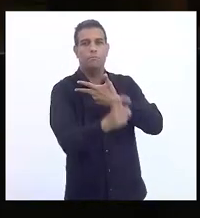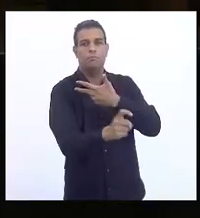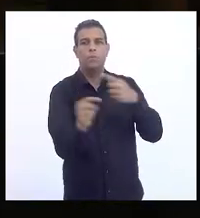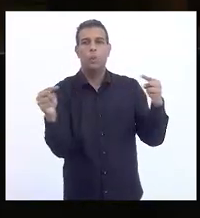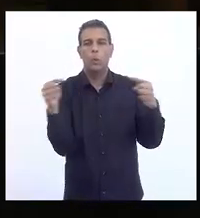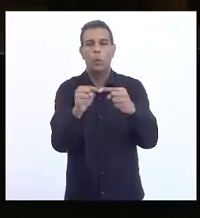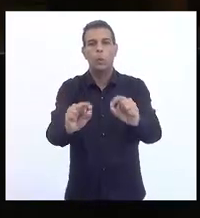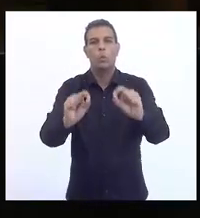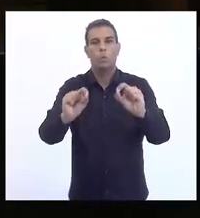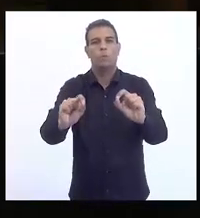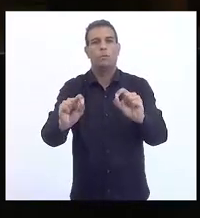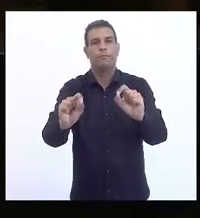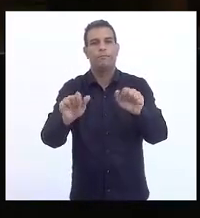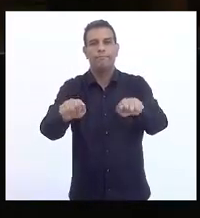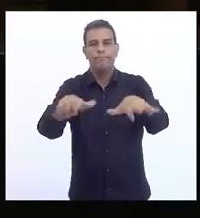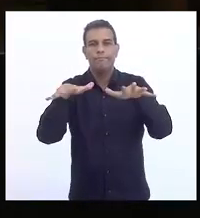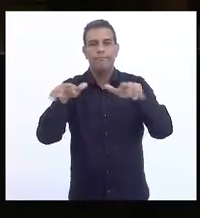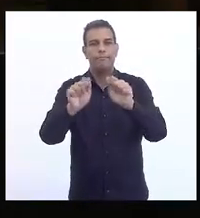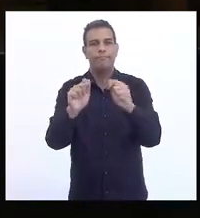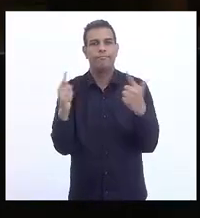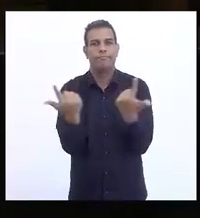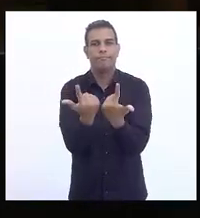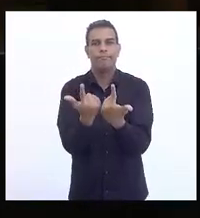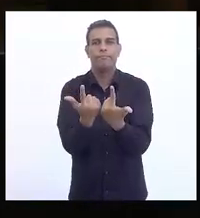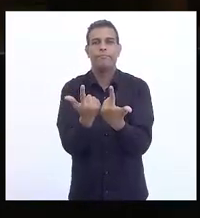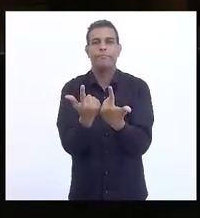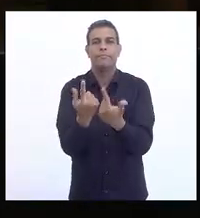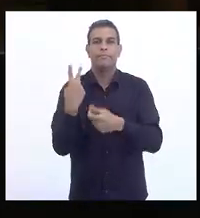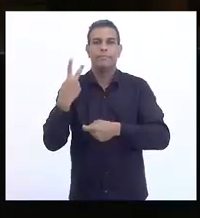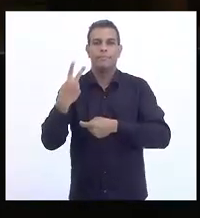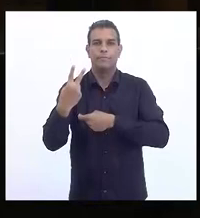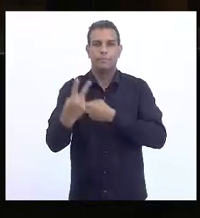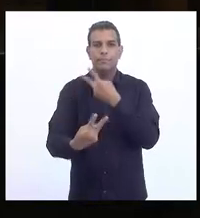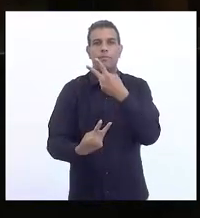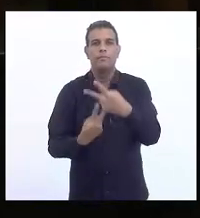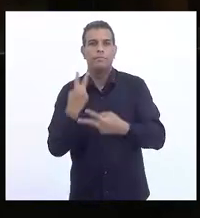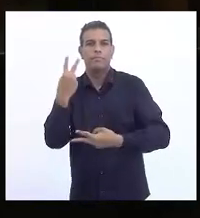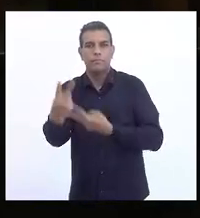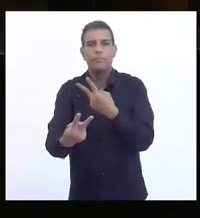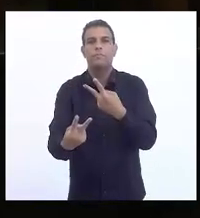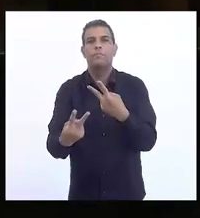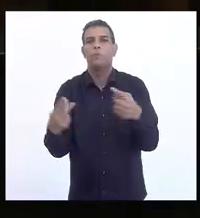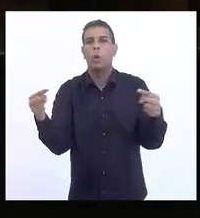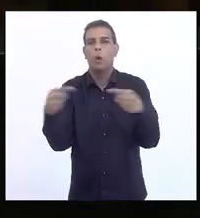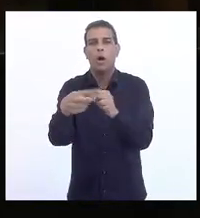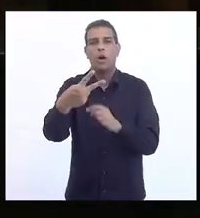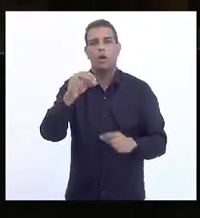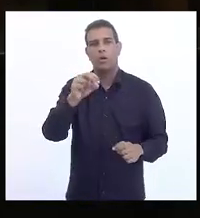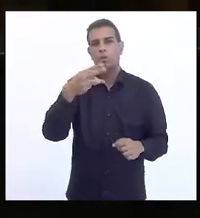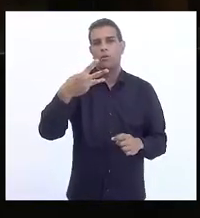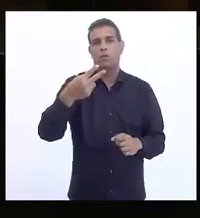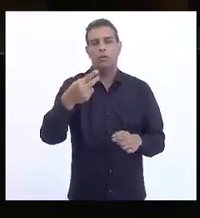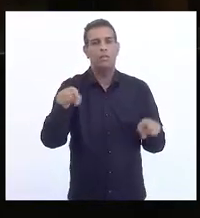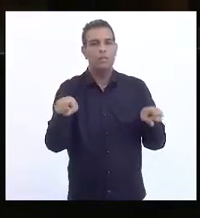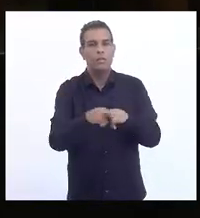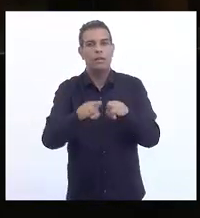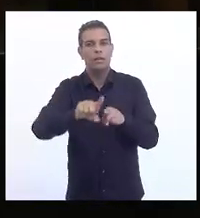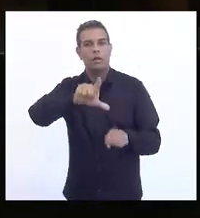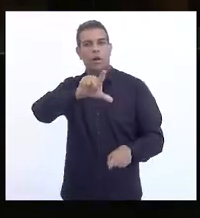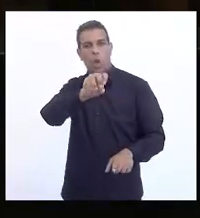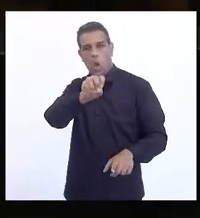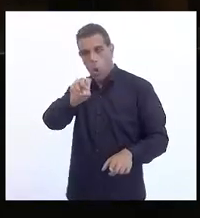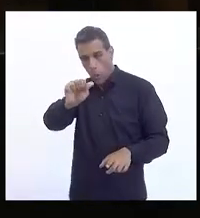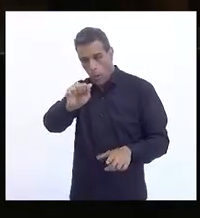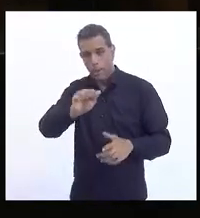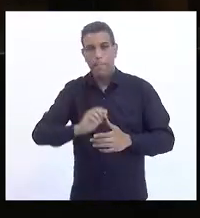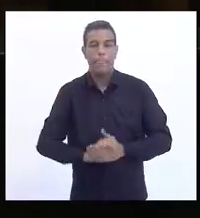vem trazer essa casa sob o plano plurianual de 2020-2023 e também a LOA.